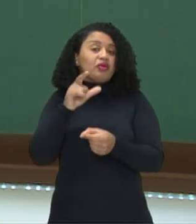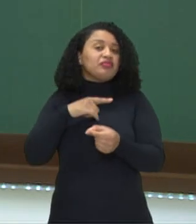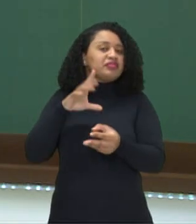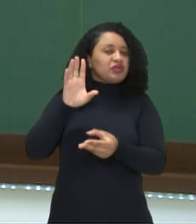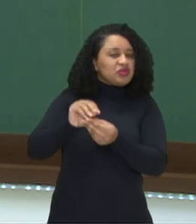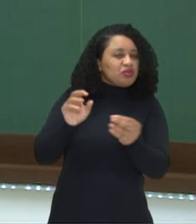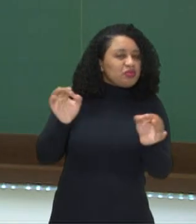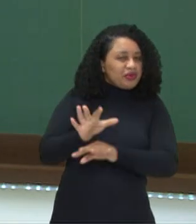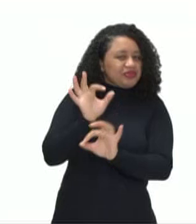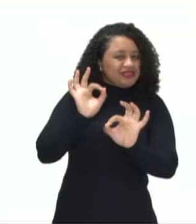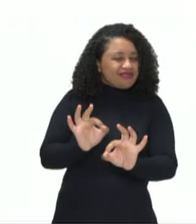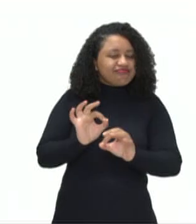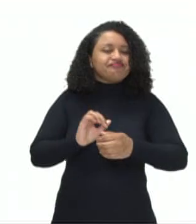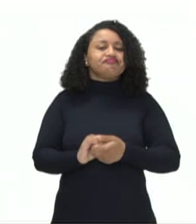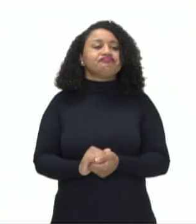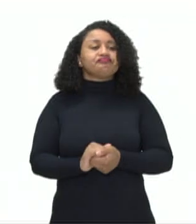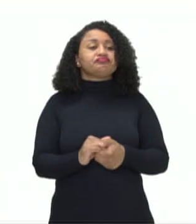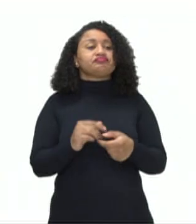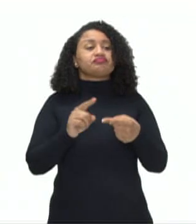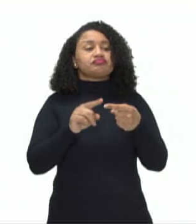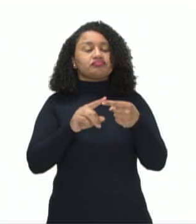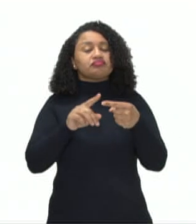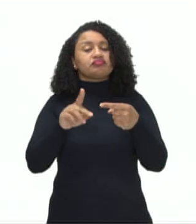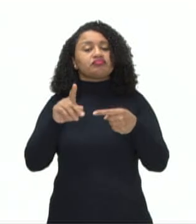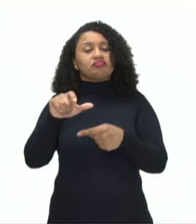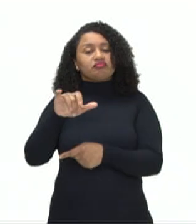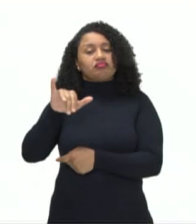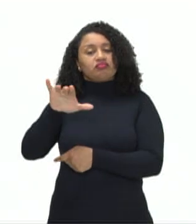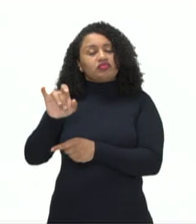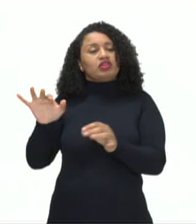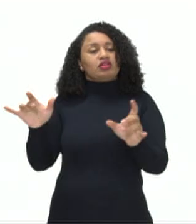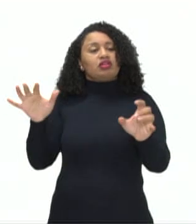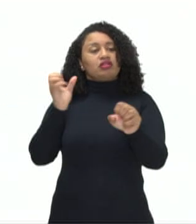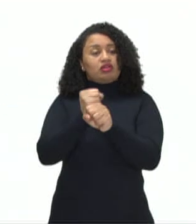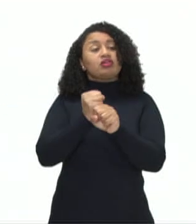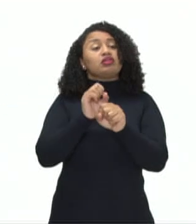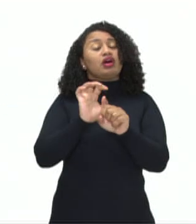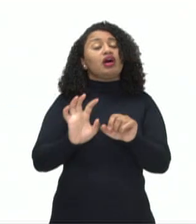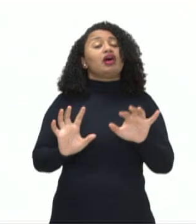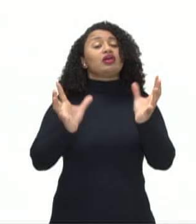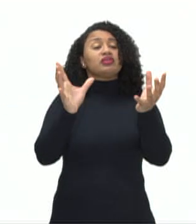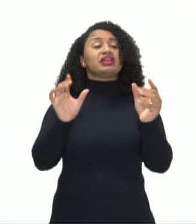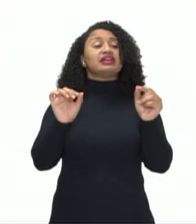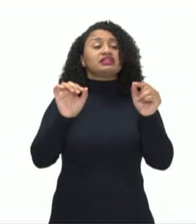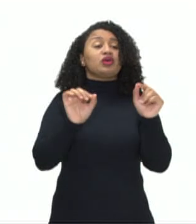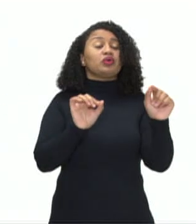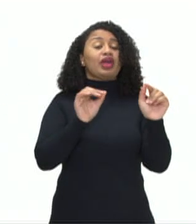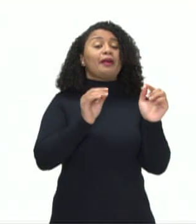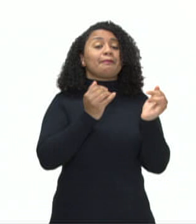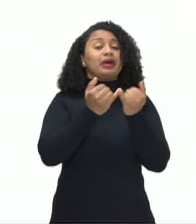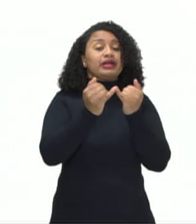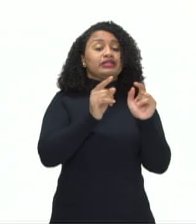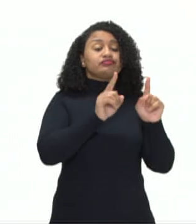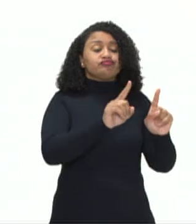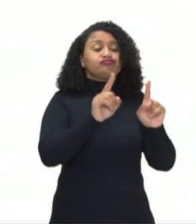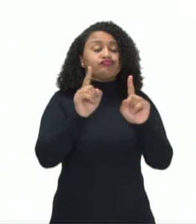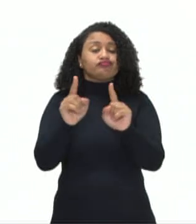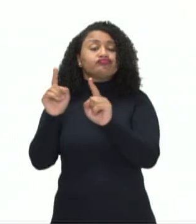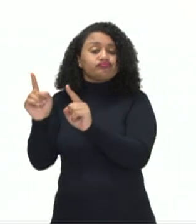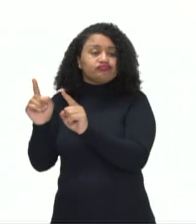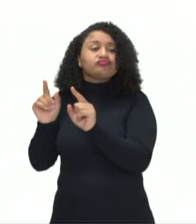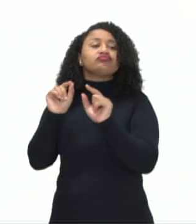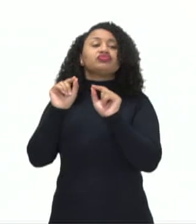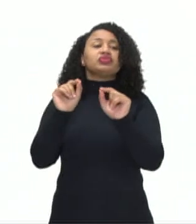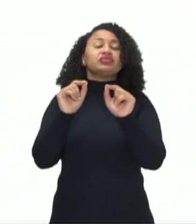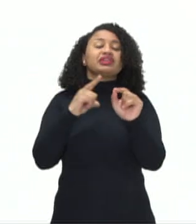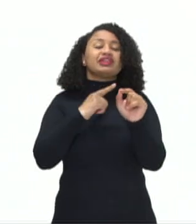mão, né? Nos polinômios, a adição algébrica só acontece entre os termos semelhantes, isto é, os